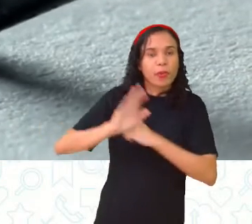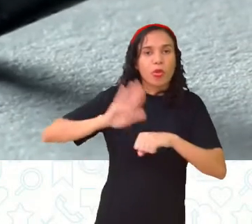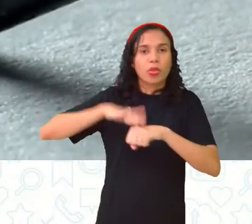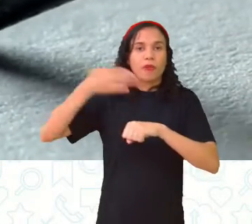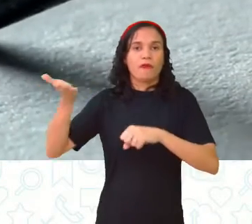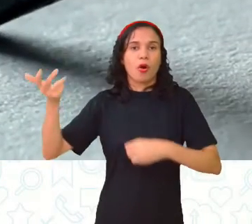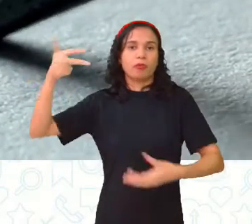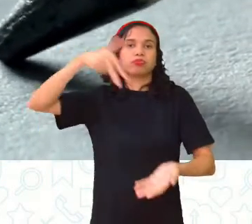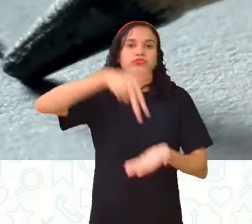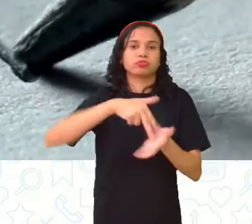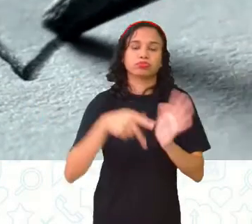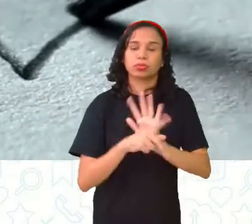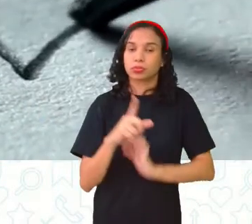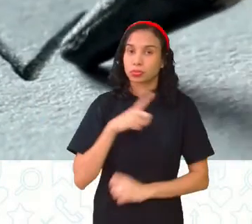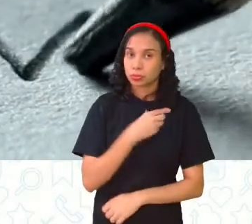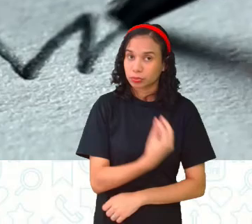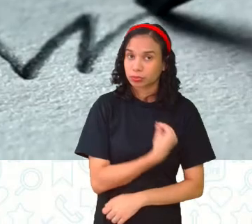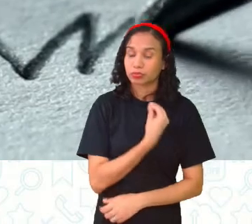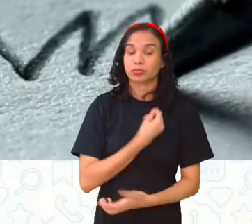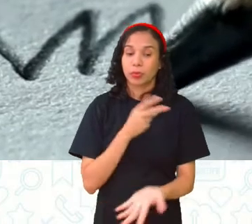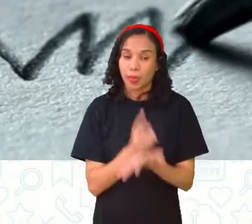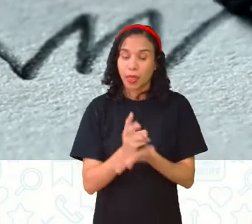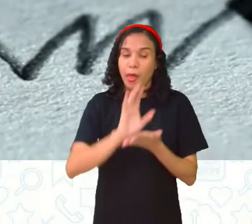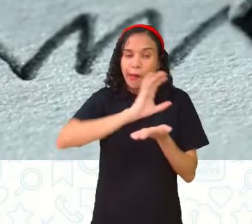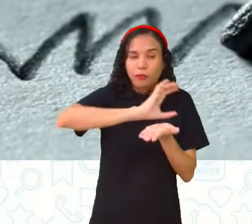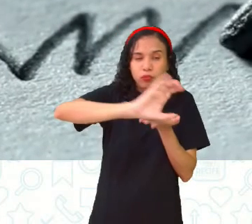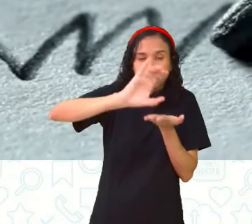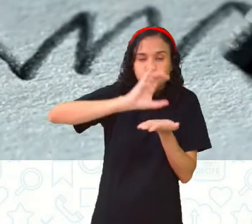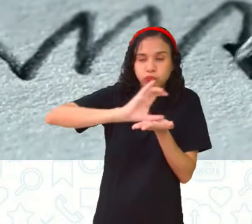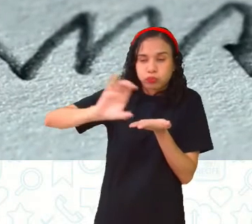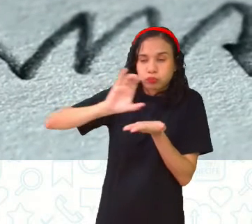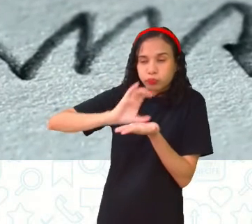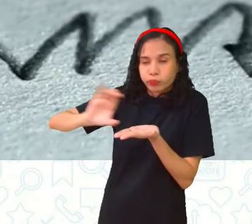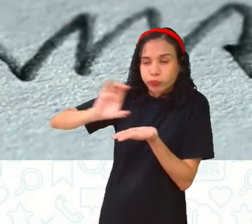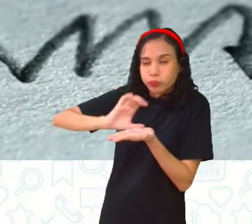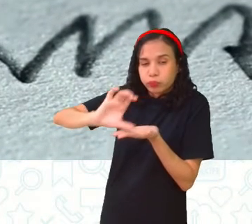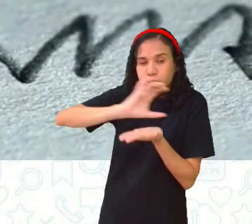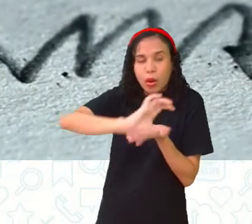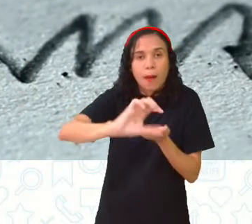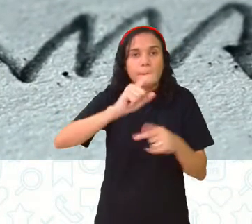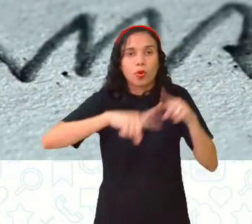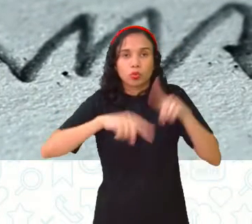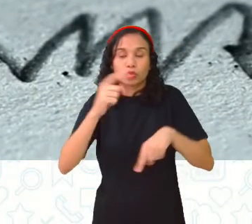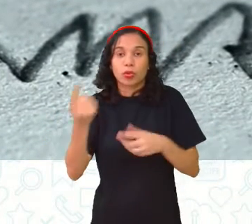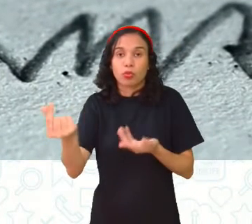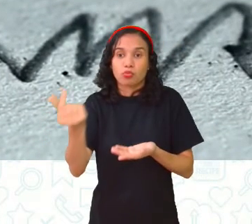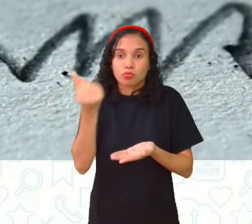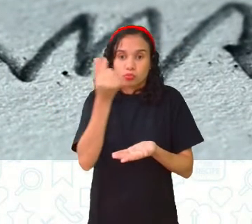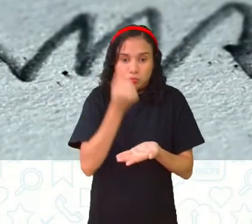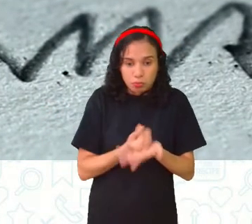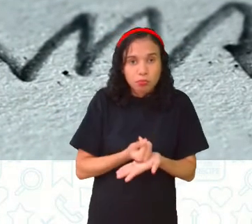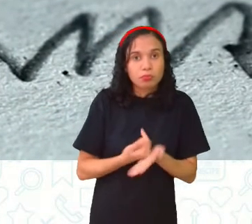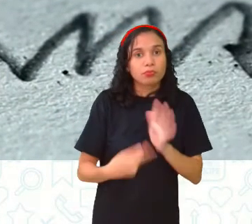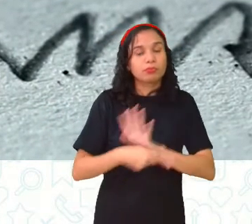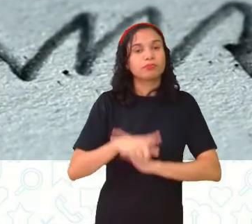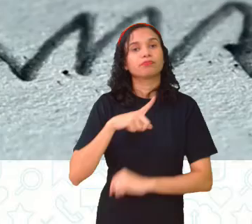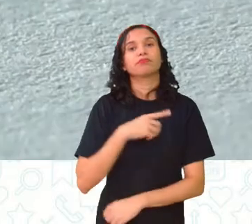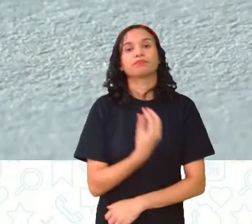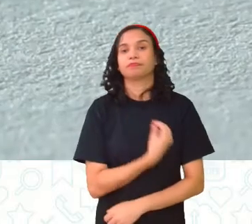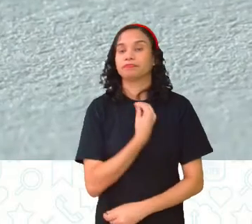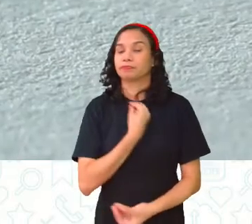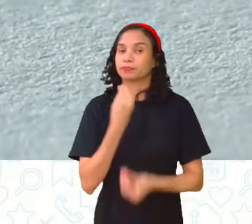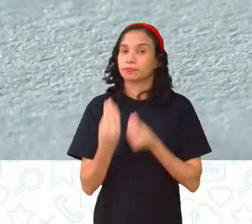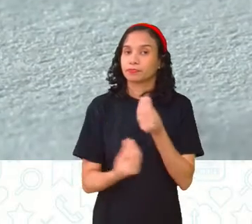externo. Como a gente estava sendo um grande exportador desse produto, então entrava muito dinheiro através